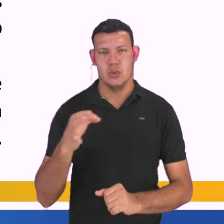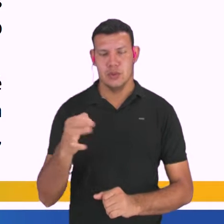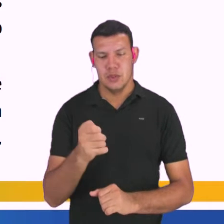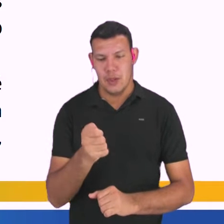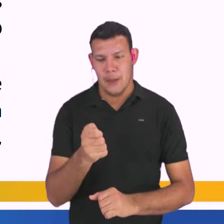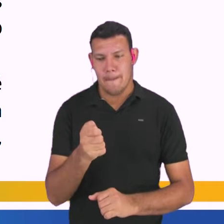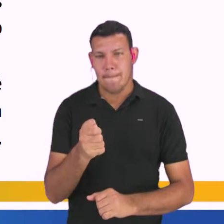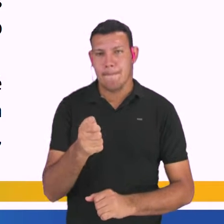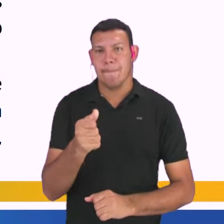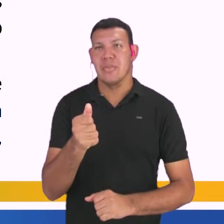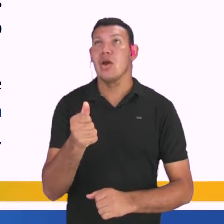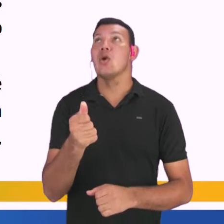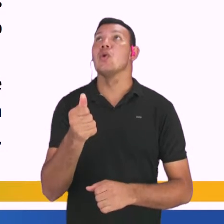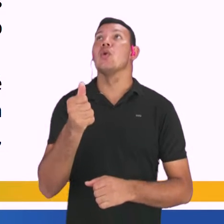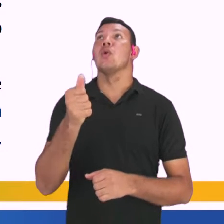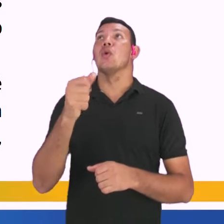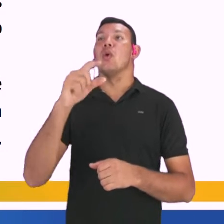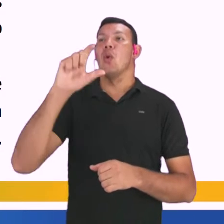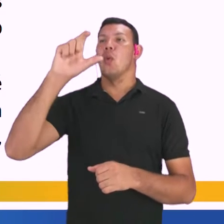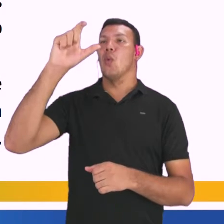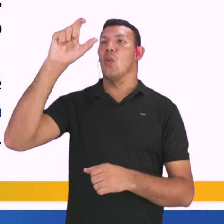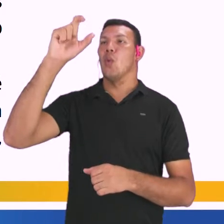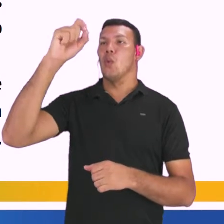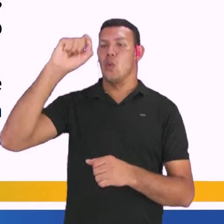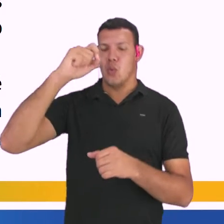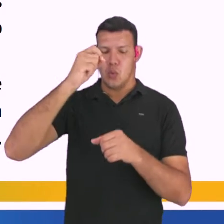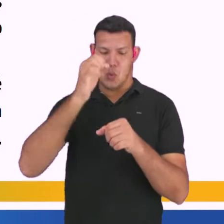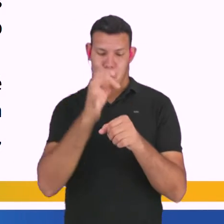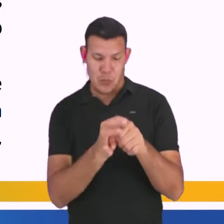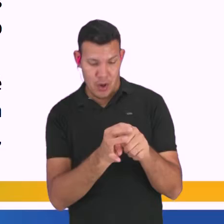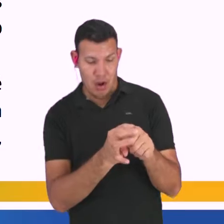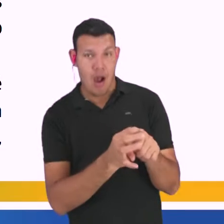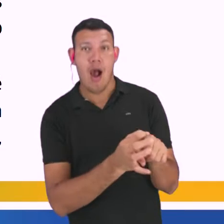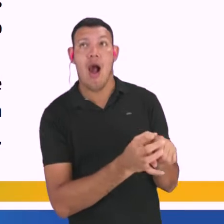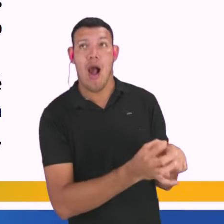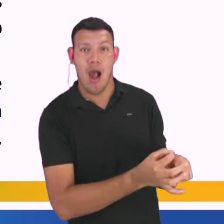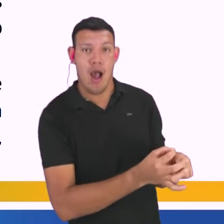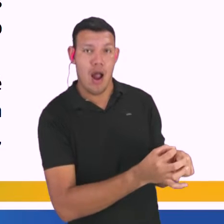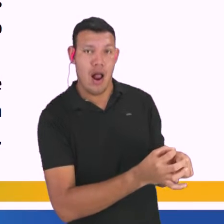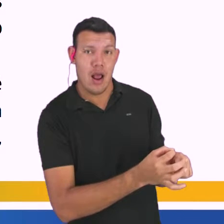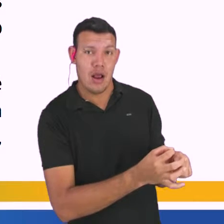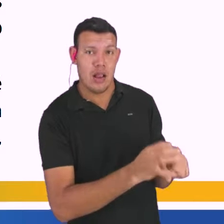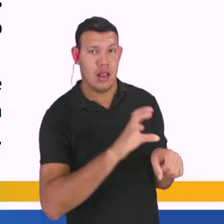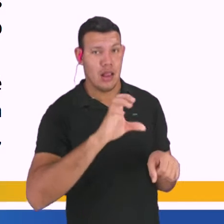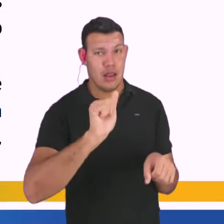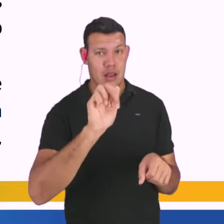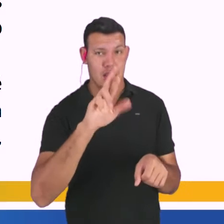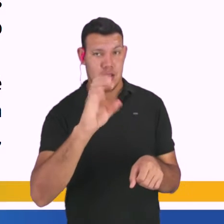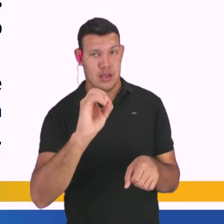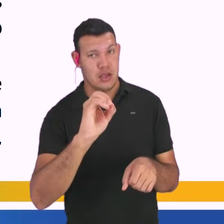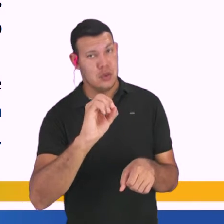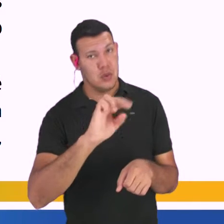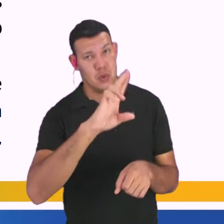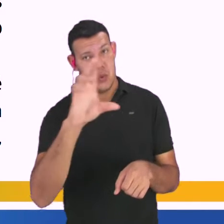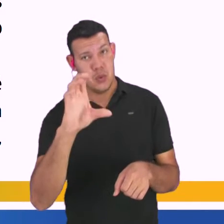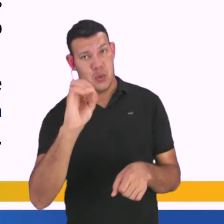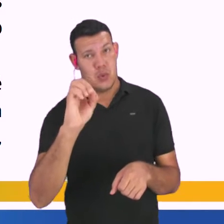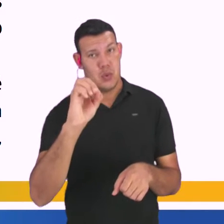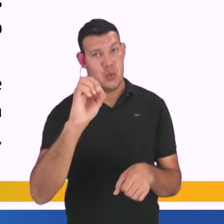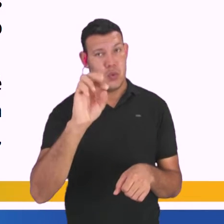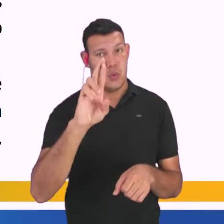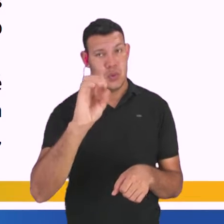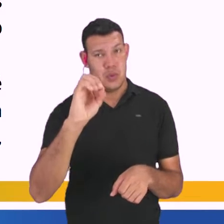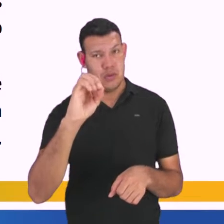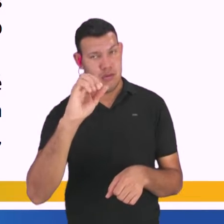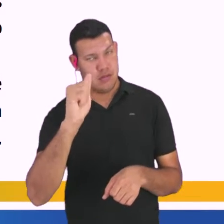observa-se a face voltada para cima é cara ou coroa é um exemplo de experimento aleatório se a moeda